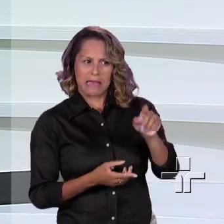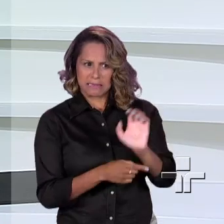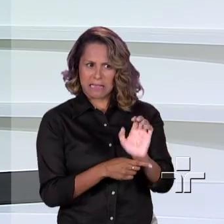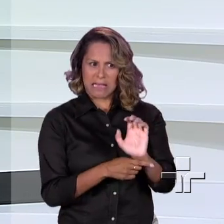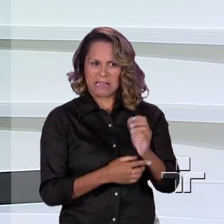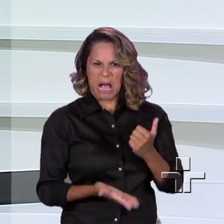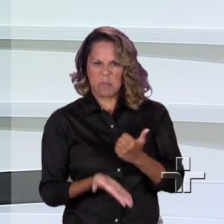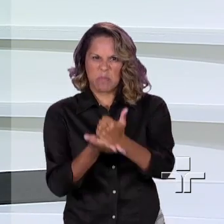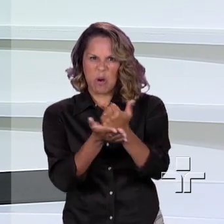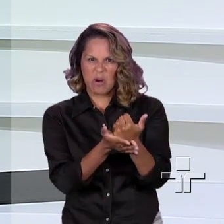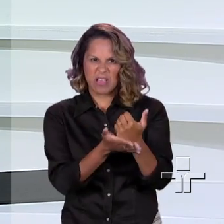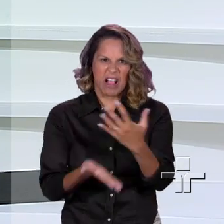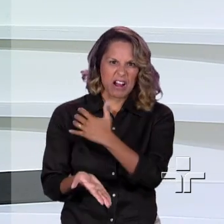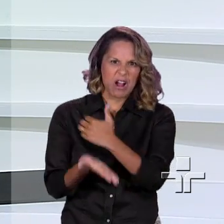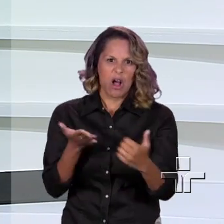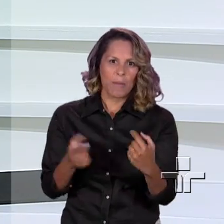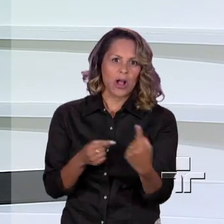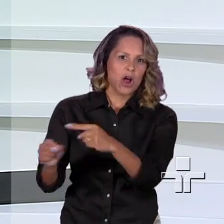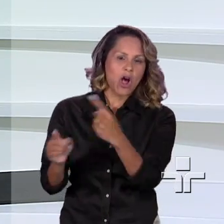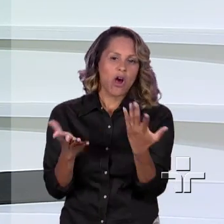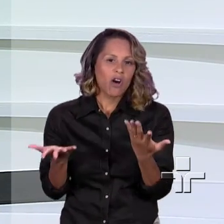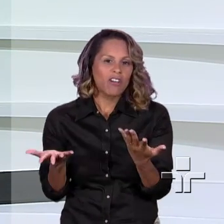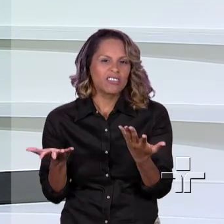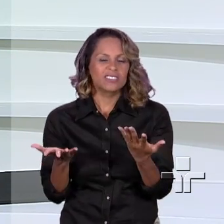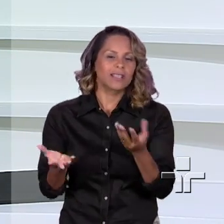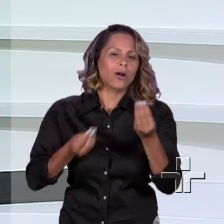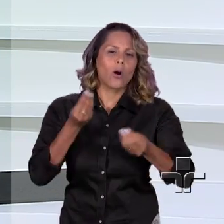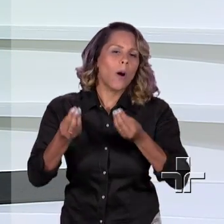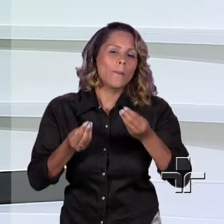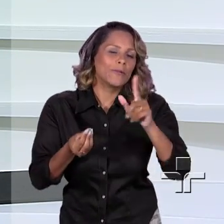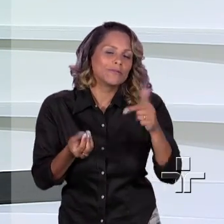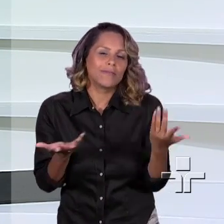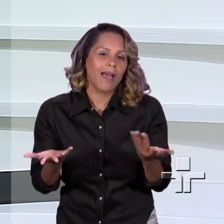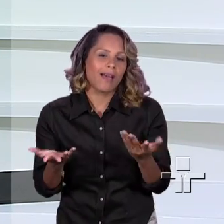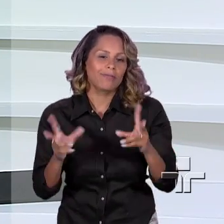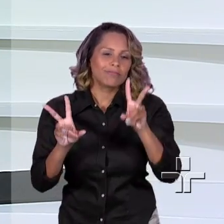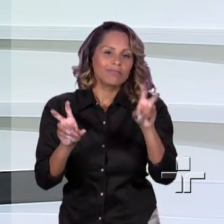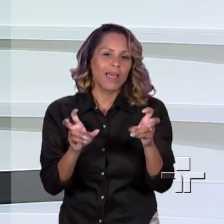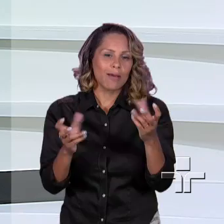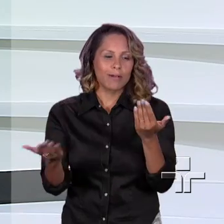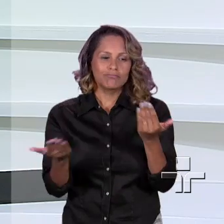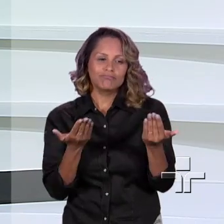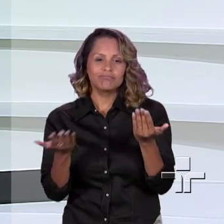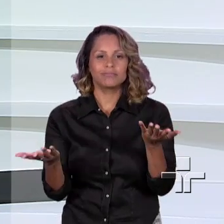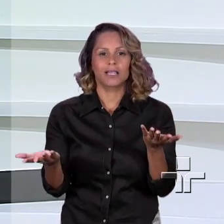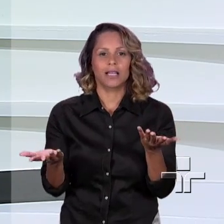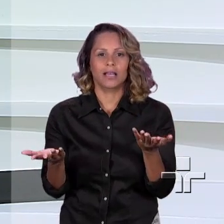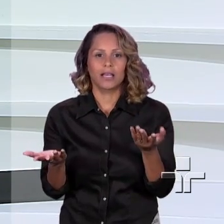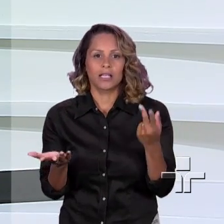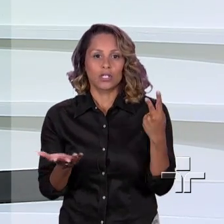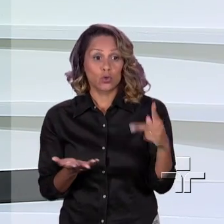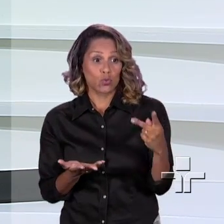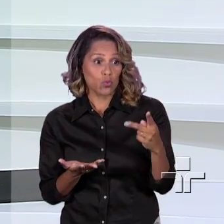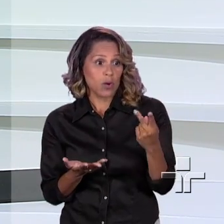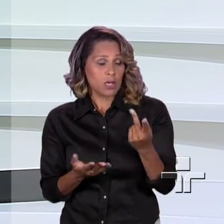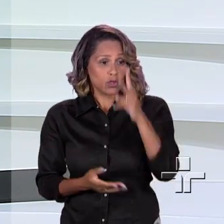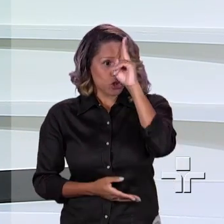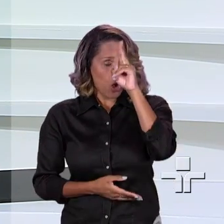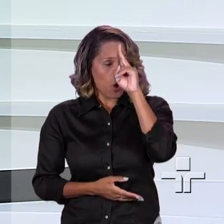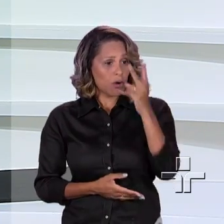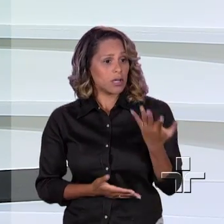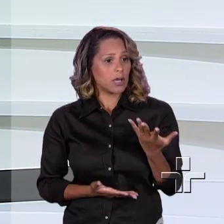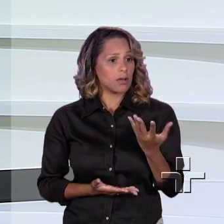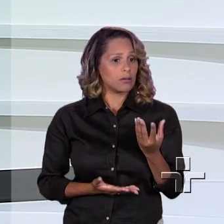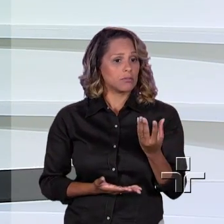universidade do Israel. Ou seja, como é que a gente lida com esses posicionamentos? Como é que você se encaixa